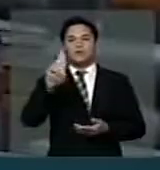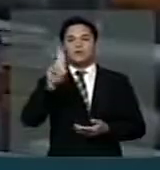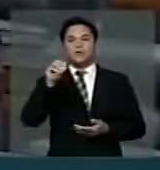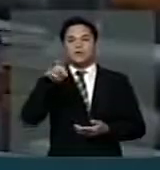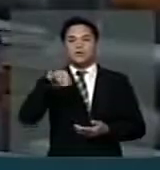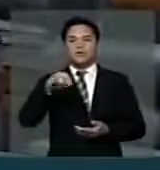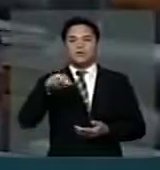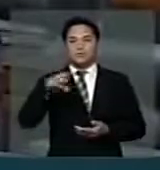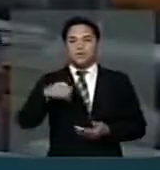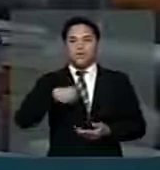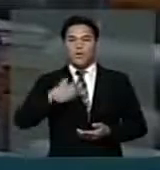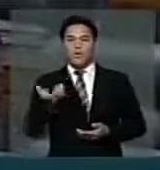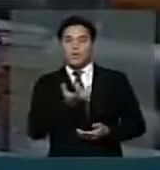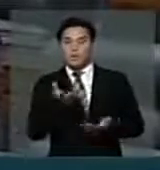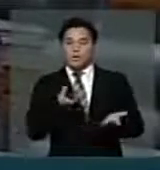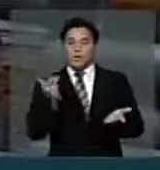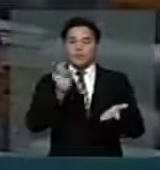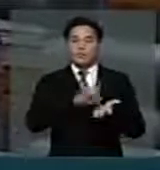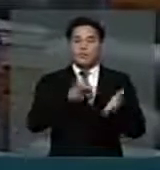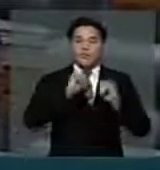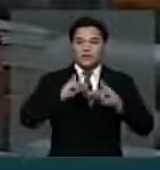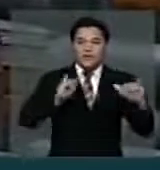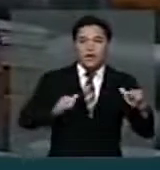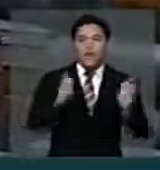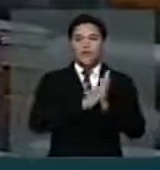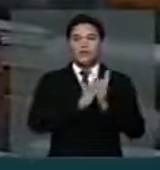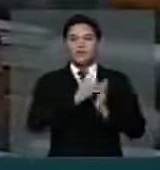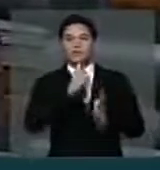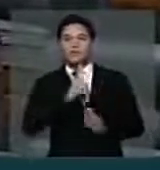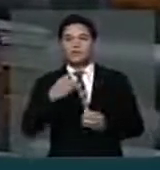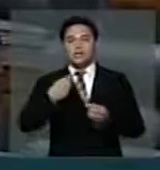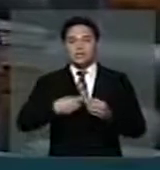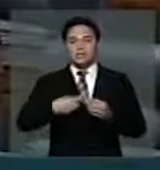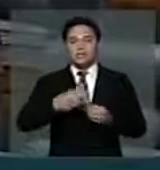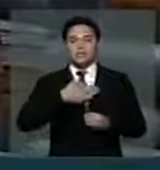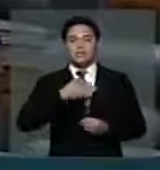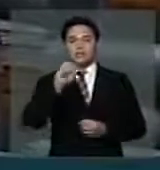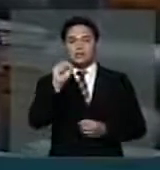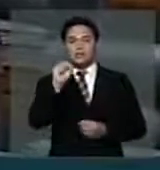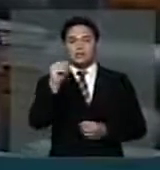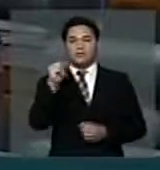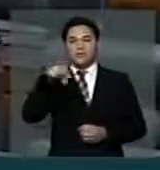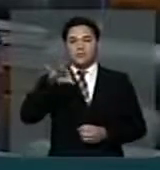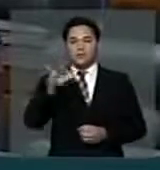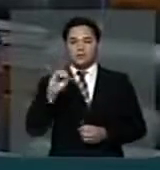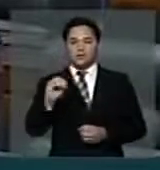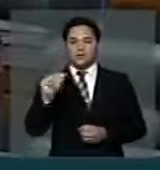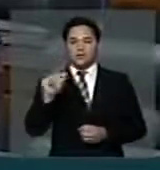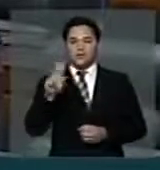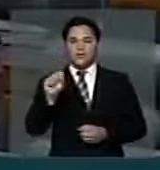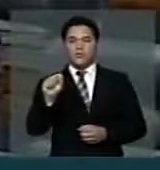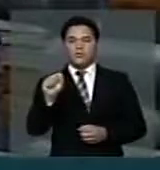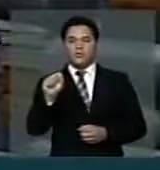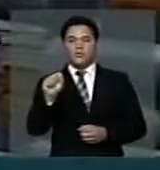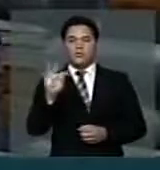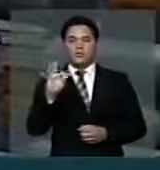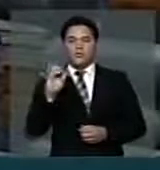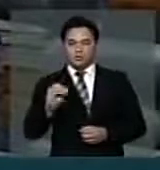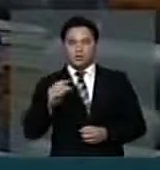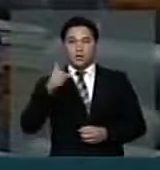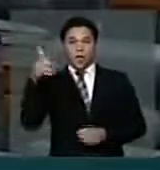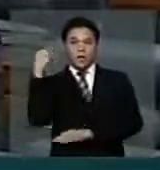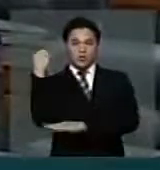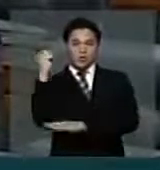presidente Inocêncio. Queria apenas registrar o aniversário de Santo Augusto, a minha cidade de origem, lá no Rio Grande do Sul, que amanhã estará